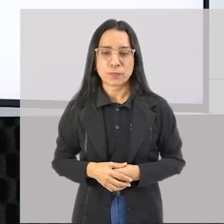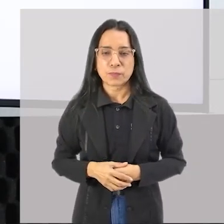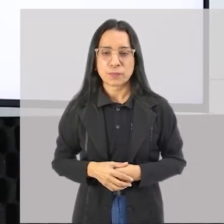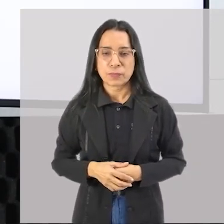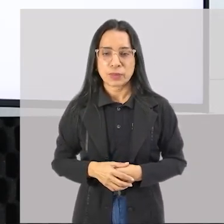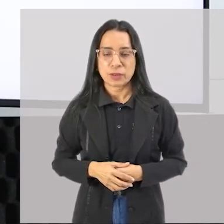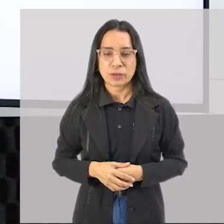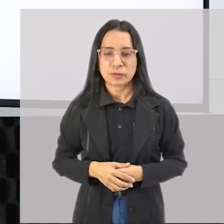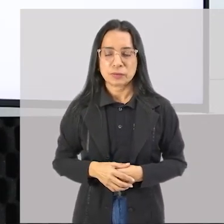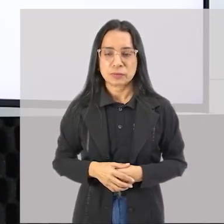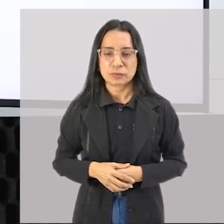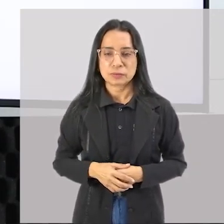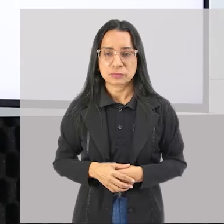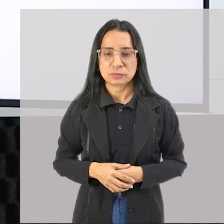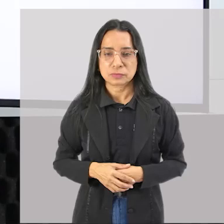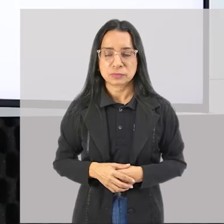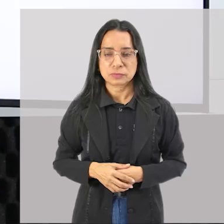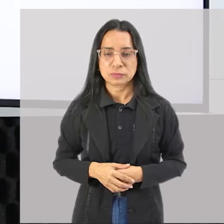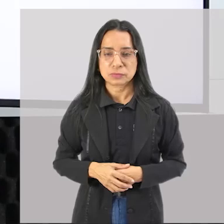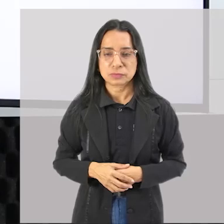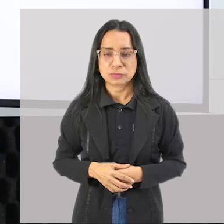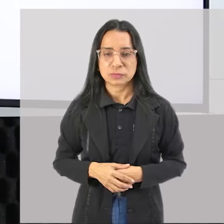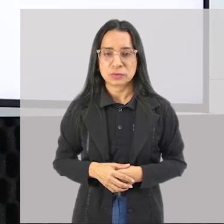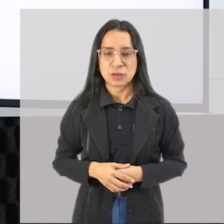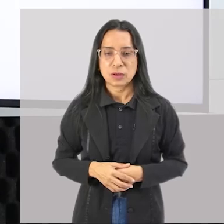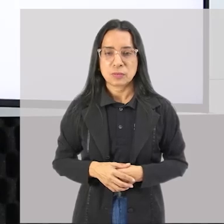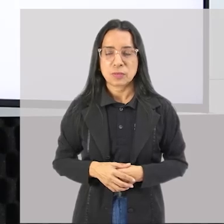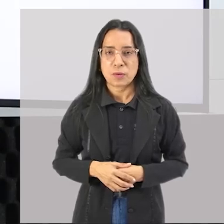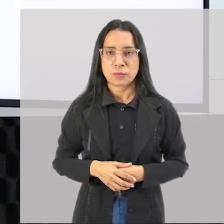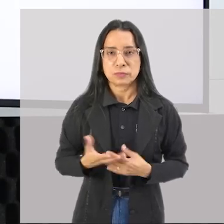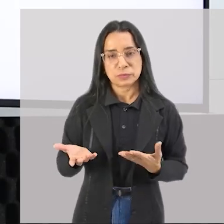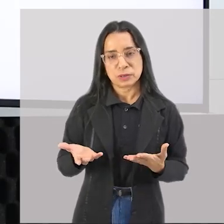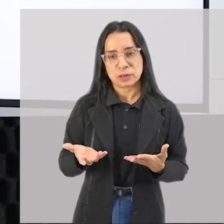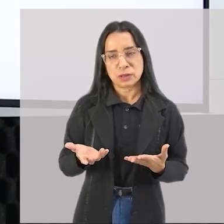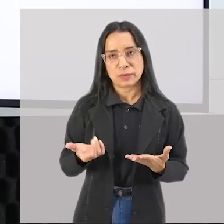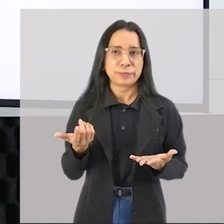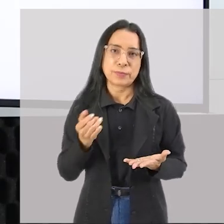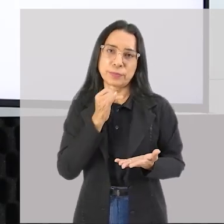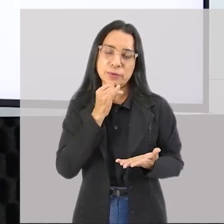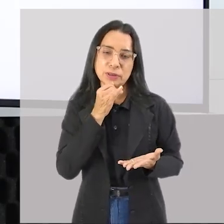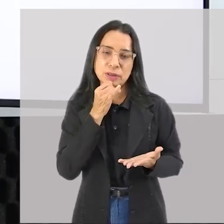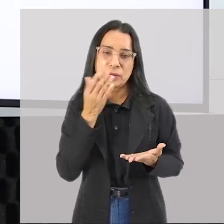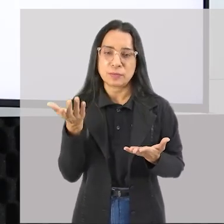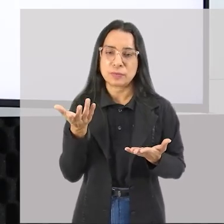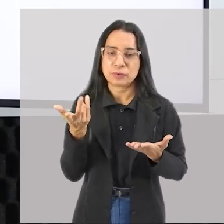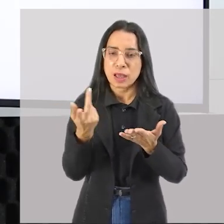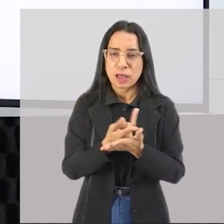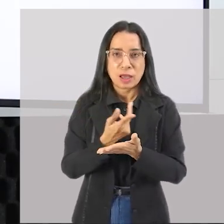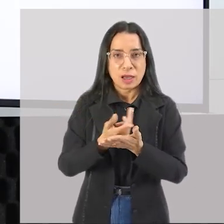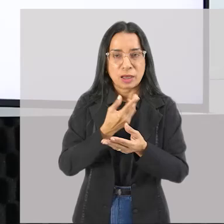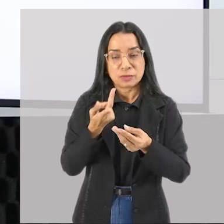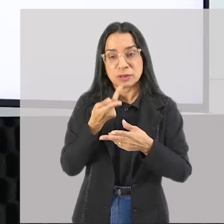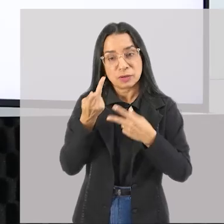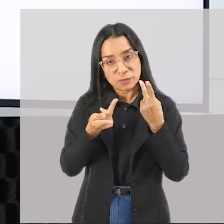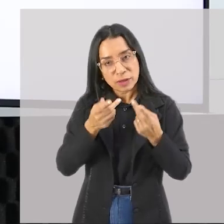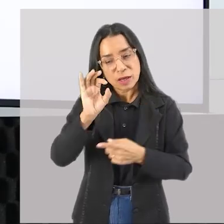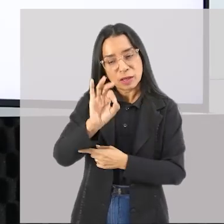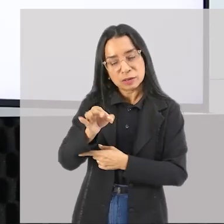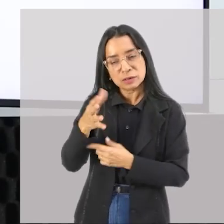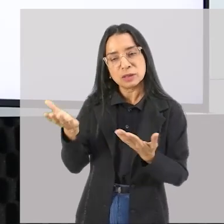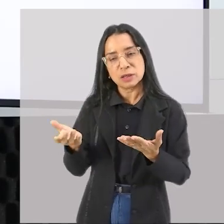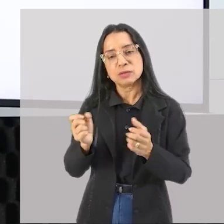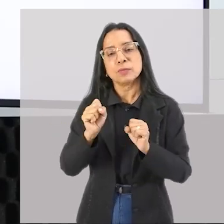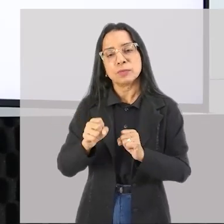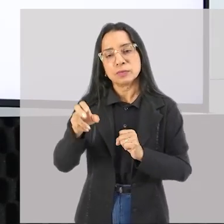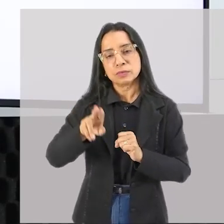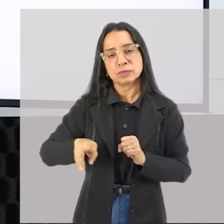mean, I say, é às vezes quando você quer corrigir, eu quis dizer, eu quero dizer, eu digo. Então você também